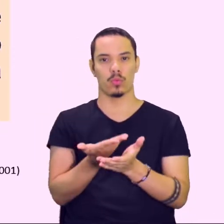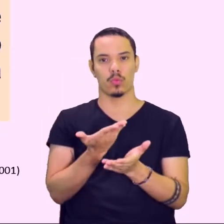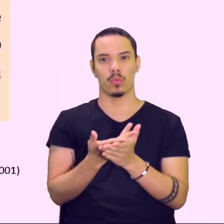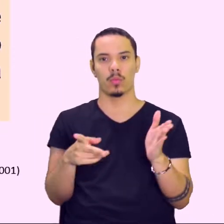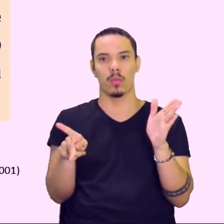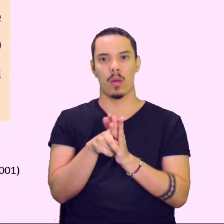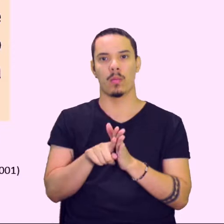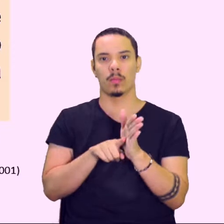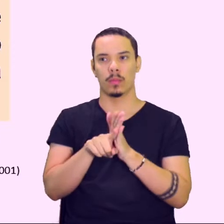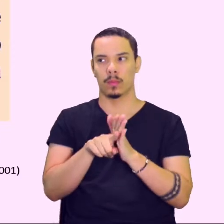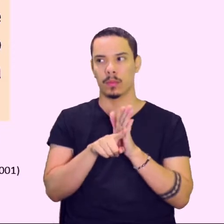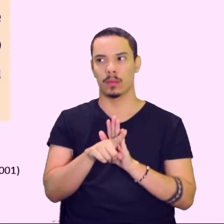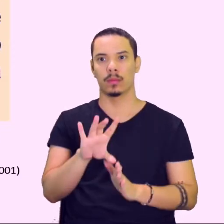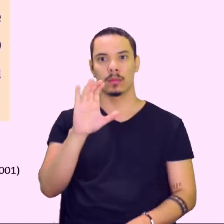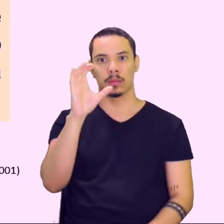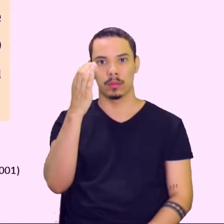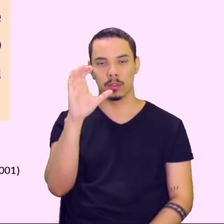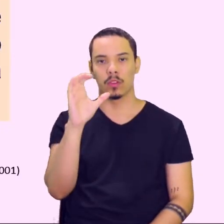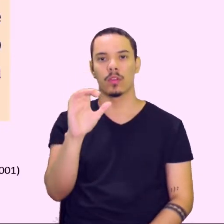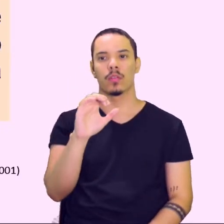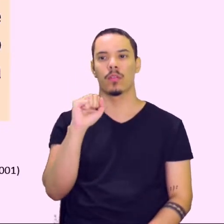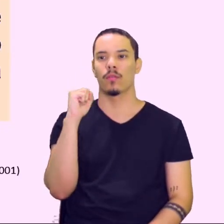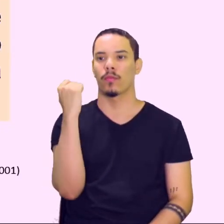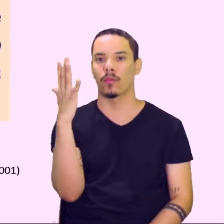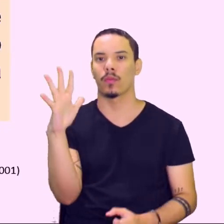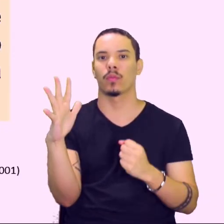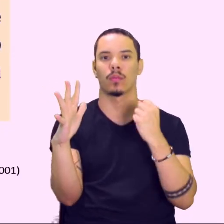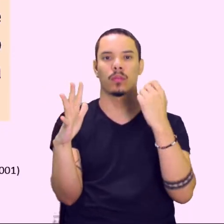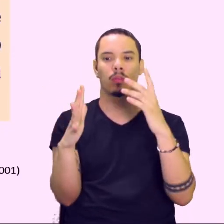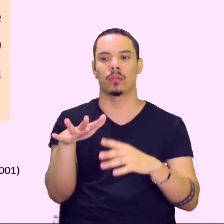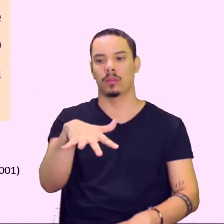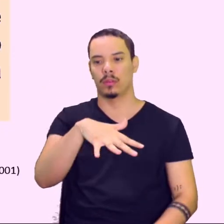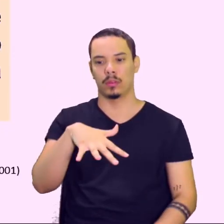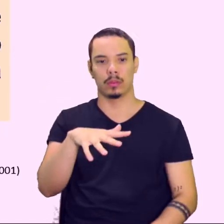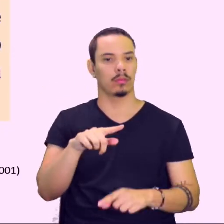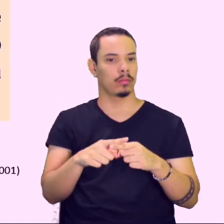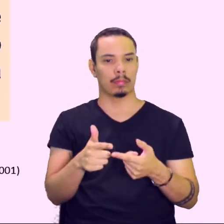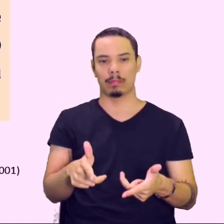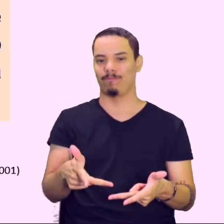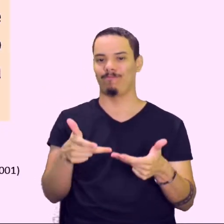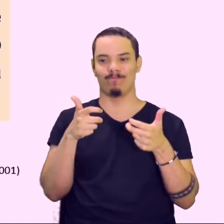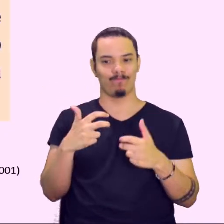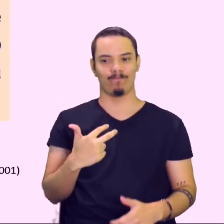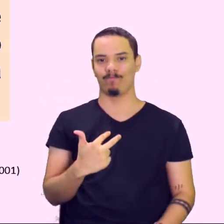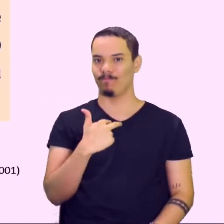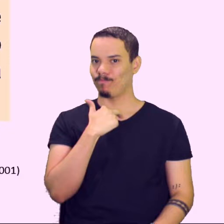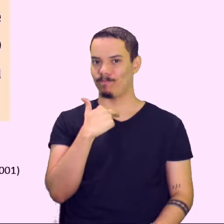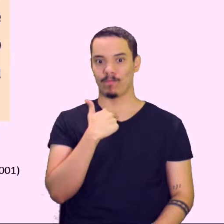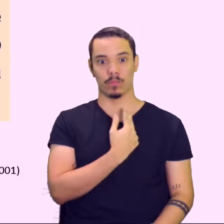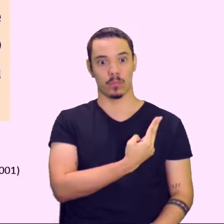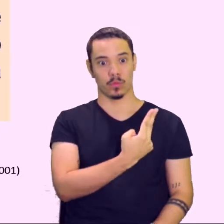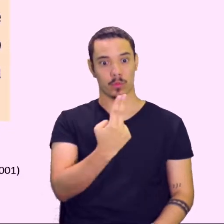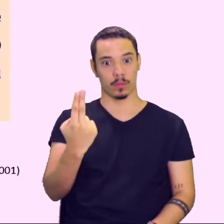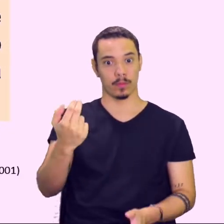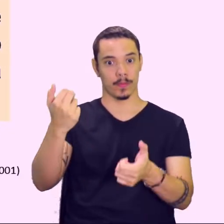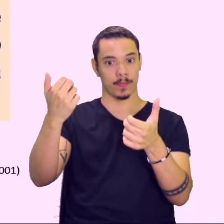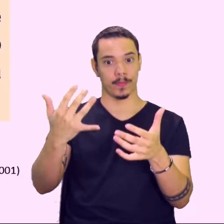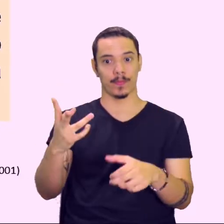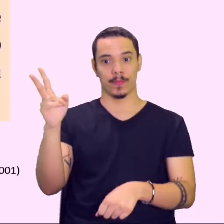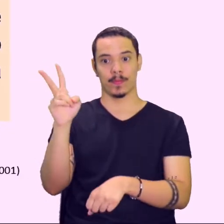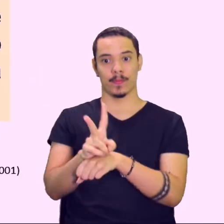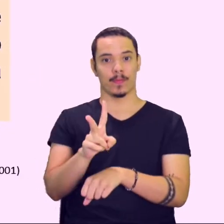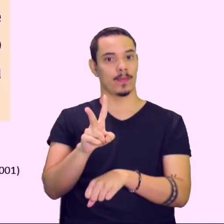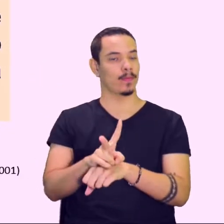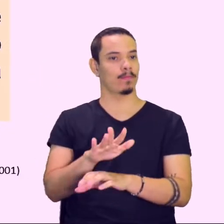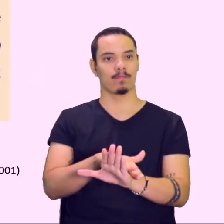do potencial daquela floresta, daquela área, mas exploração, o nome já diz tudo, né? Proteção